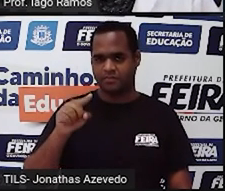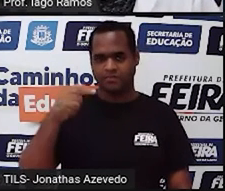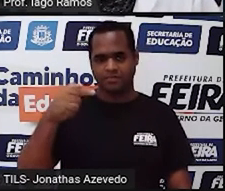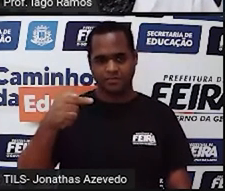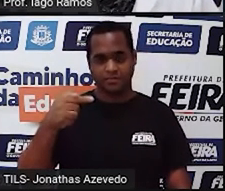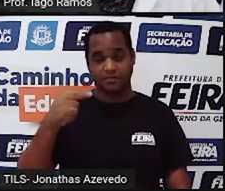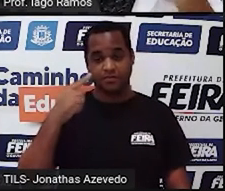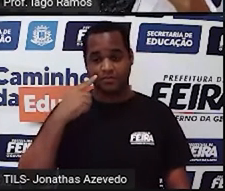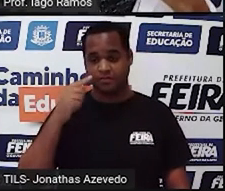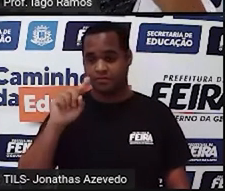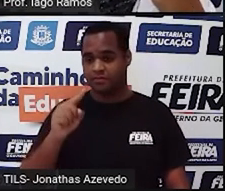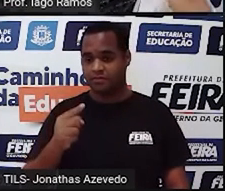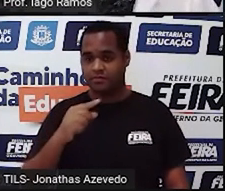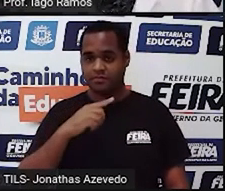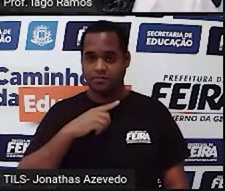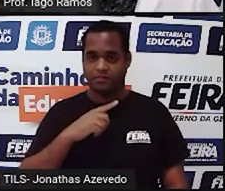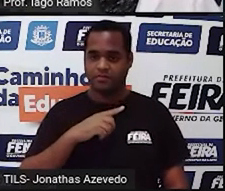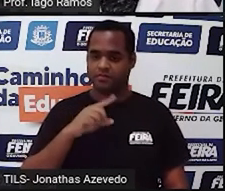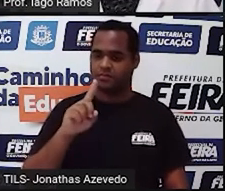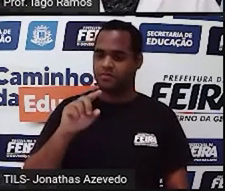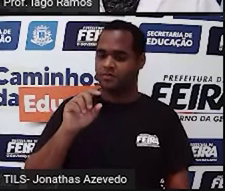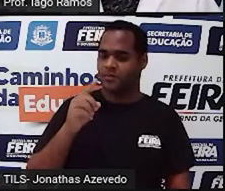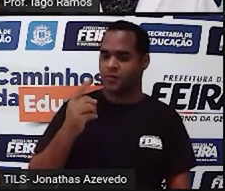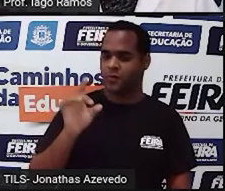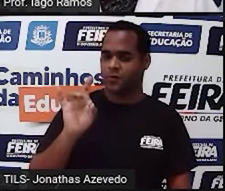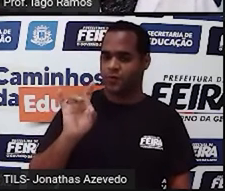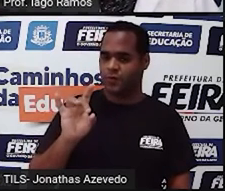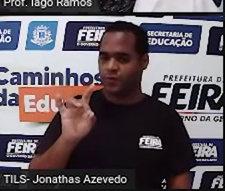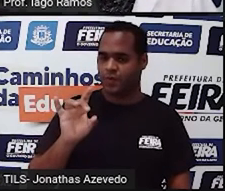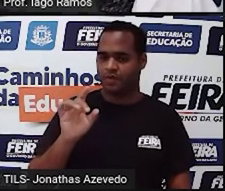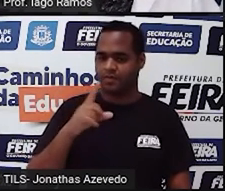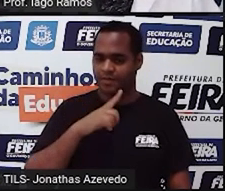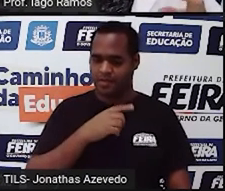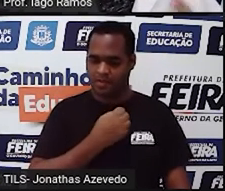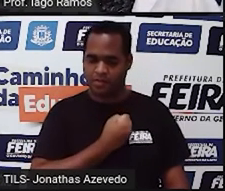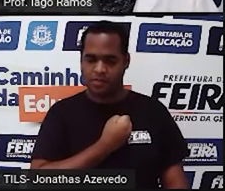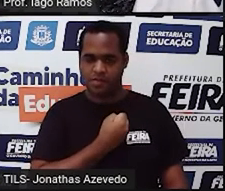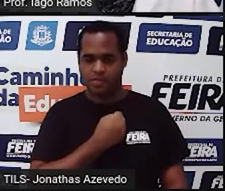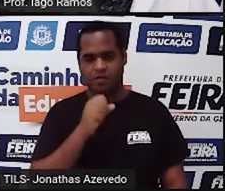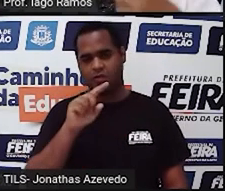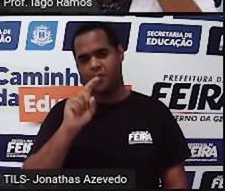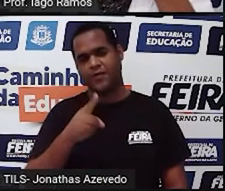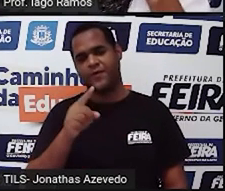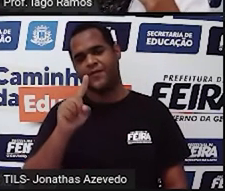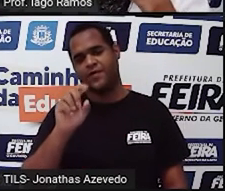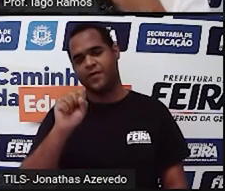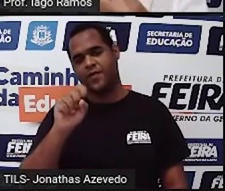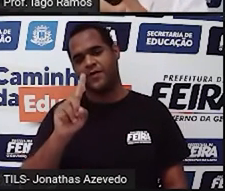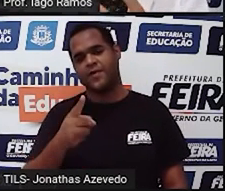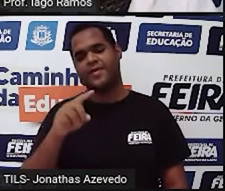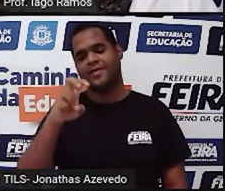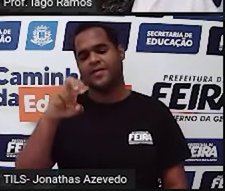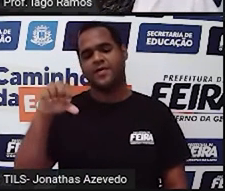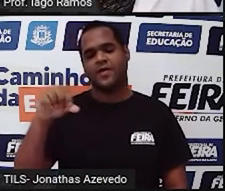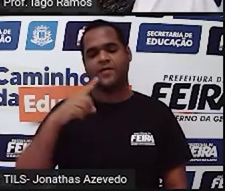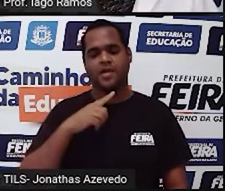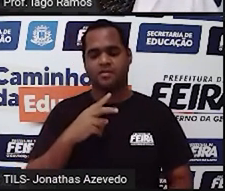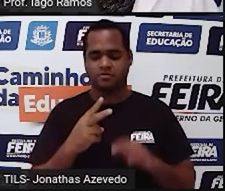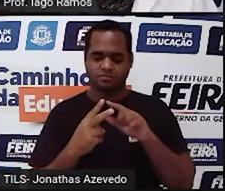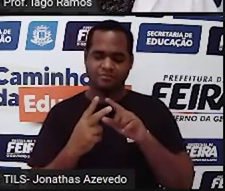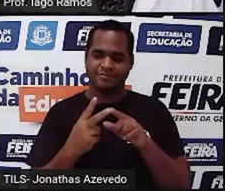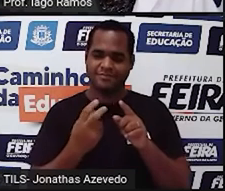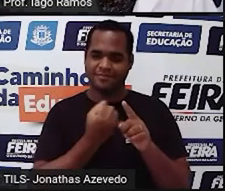vírgula a gente tem um algarismo só no 8,59 depois da, a gente tem dois